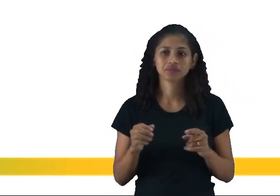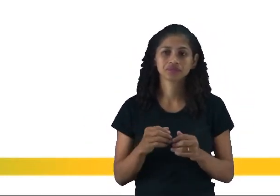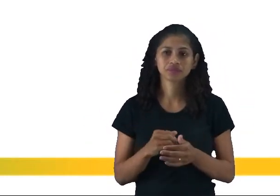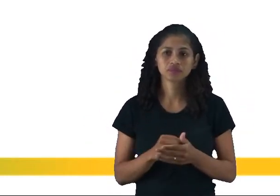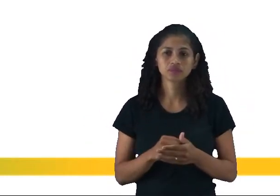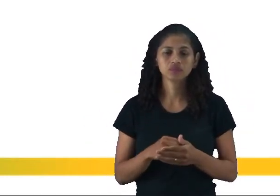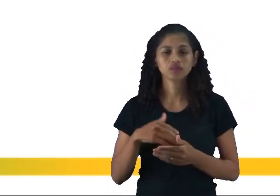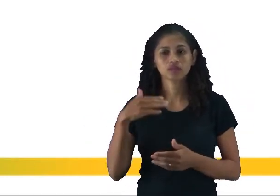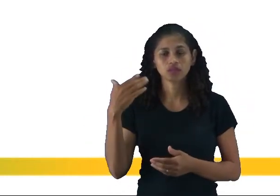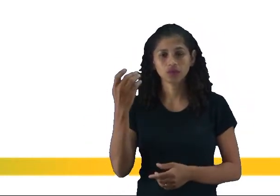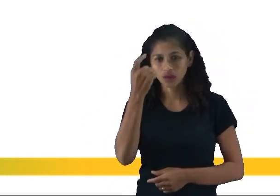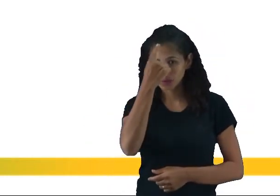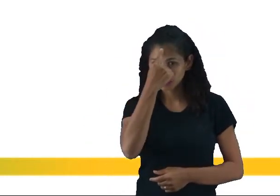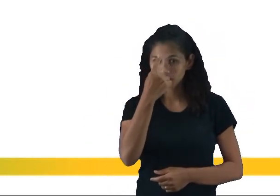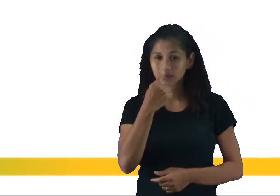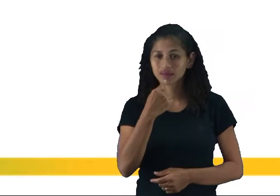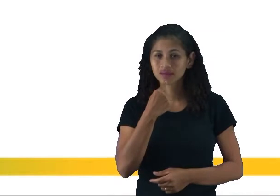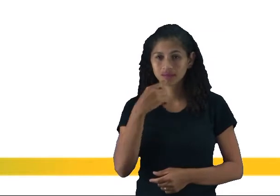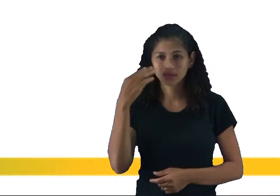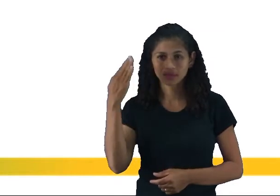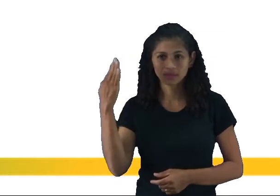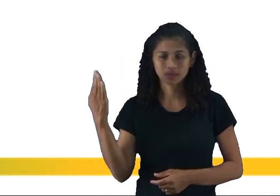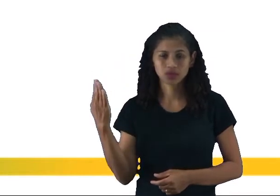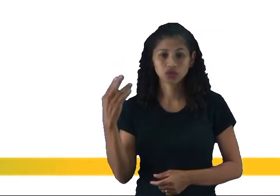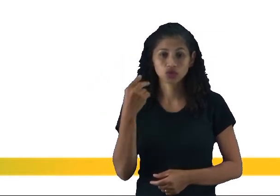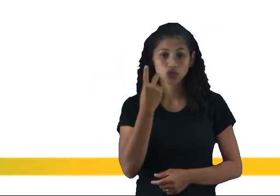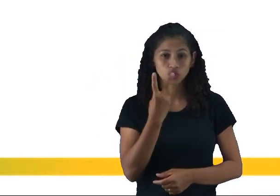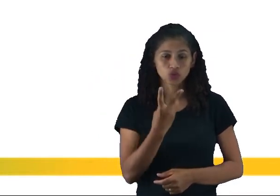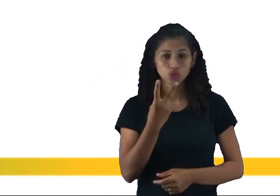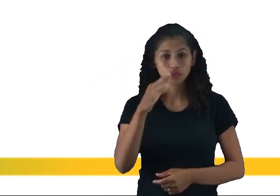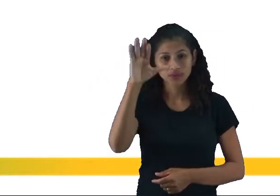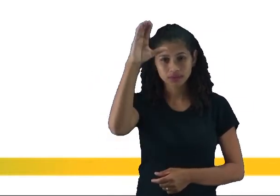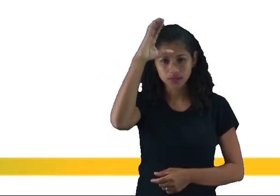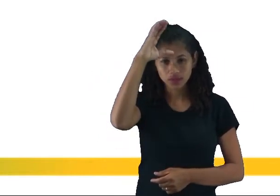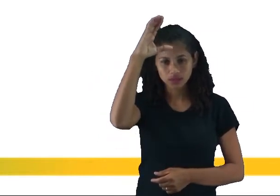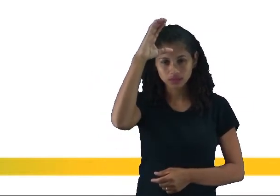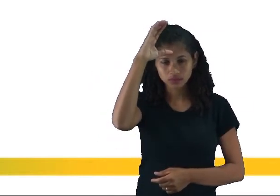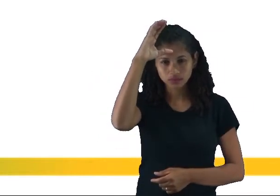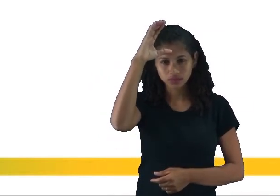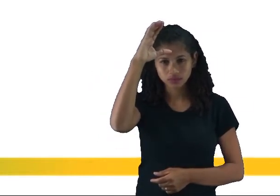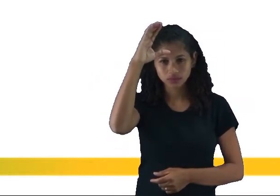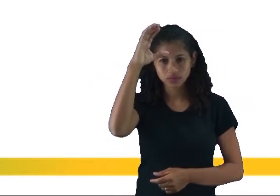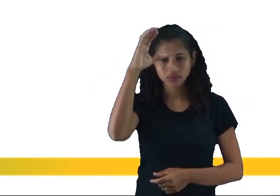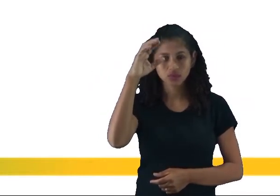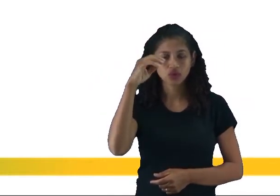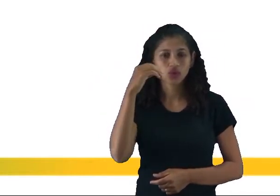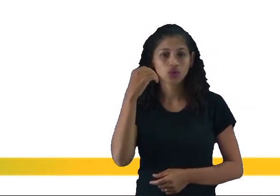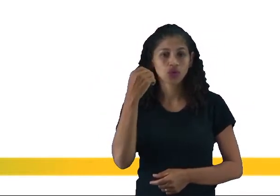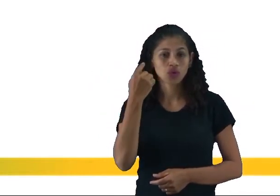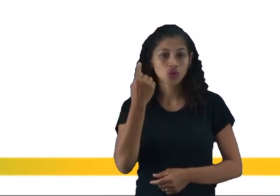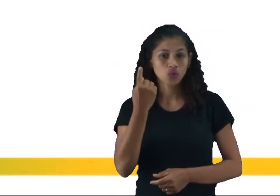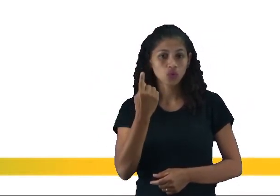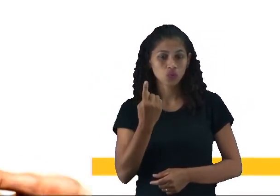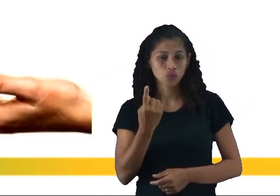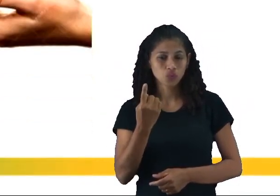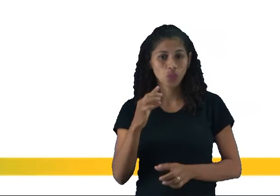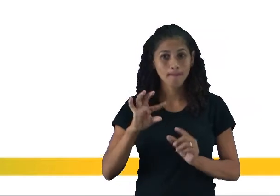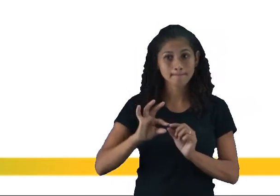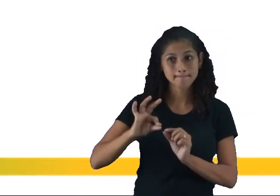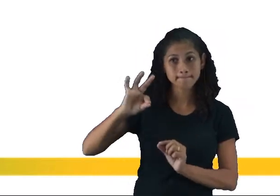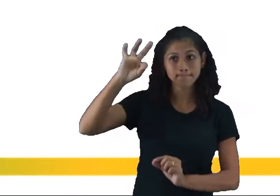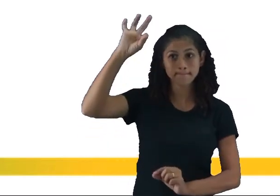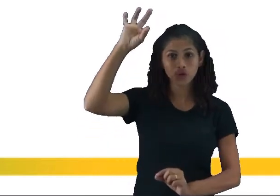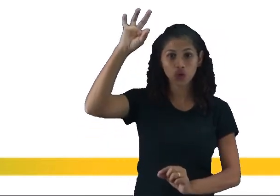Olha aí nessa primeira imagem, nós temos 2 adultos, 2 homens adultos, um bem maior que o outro,